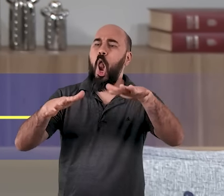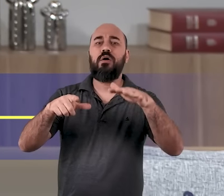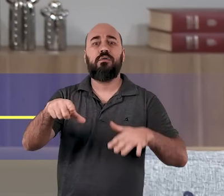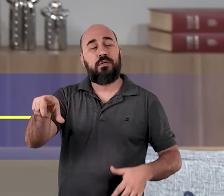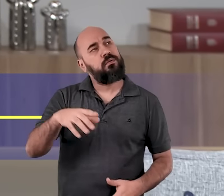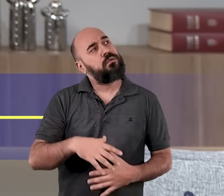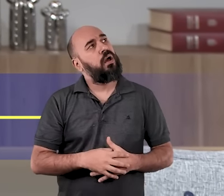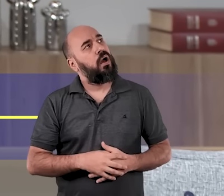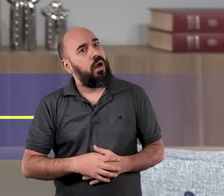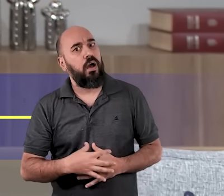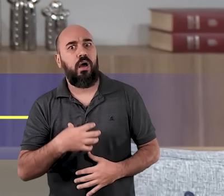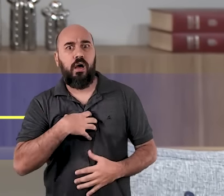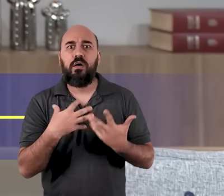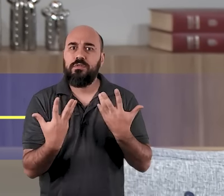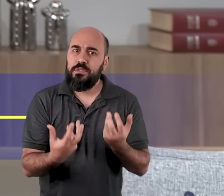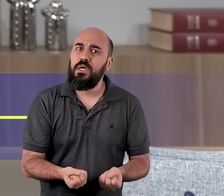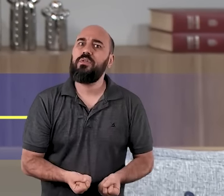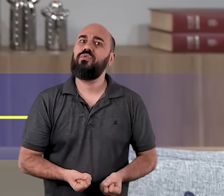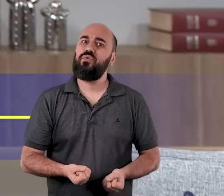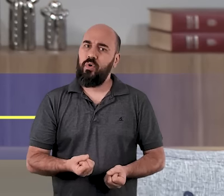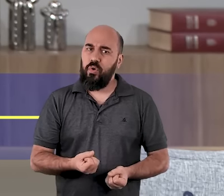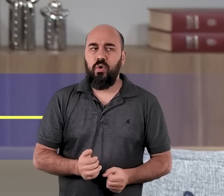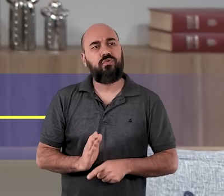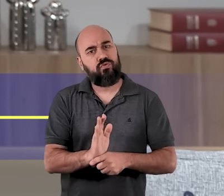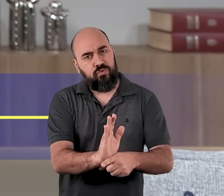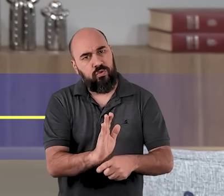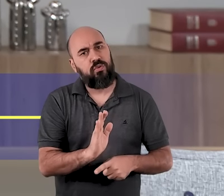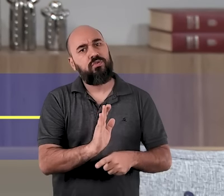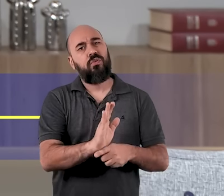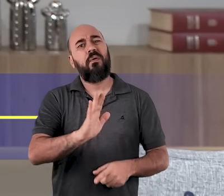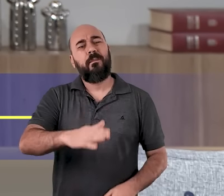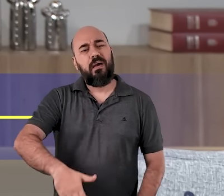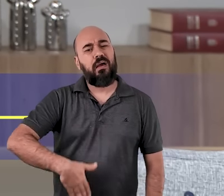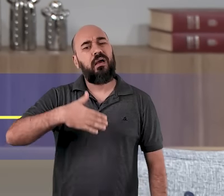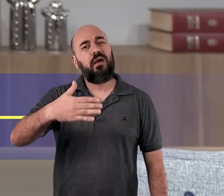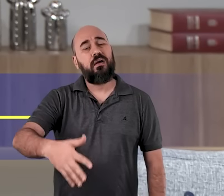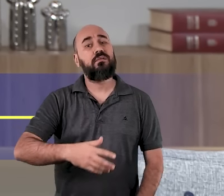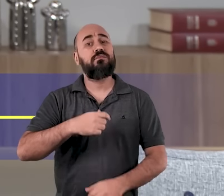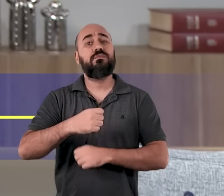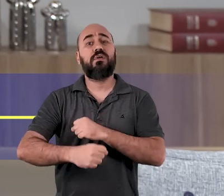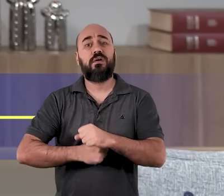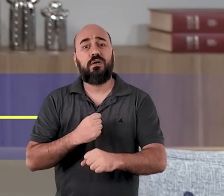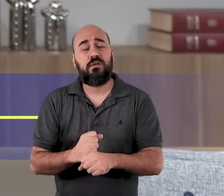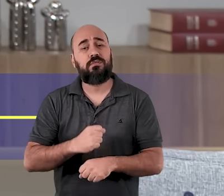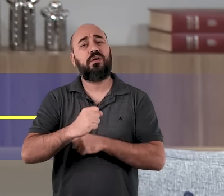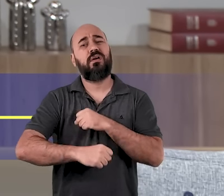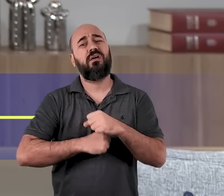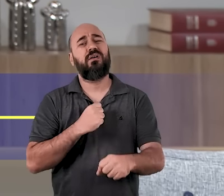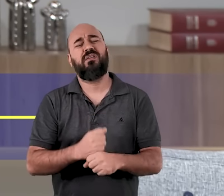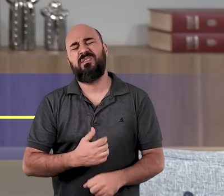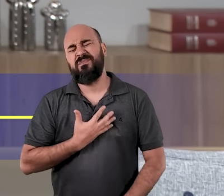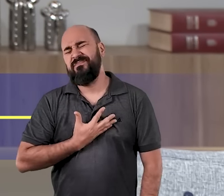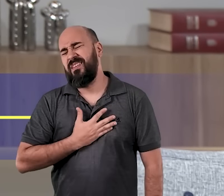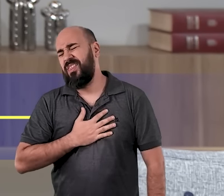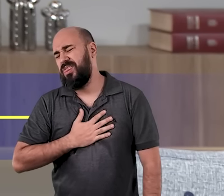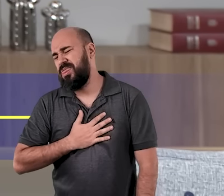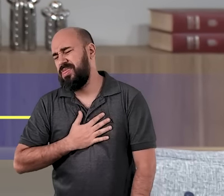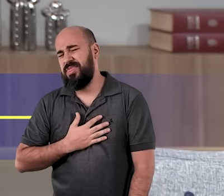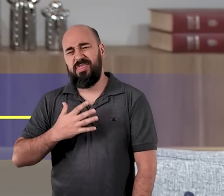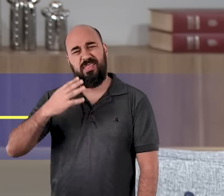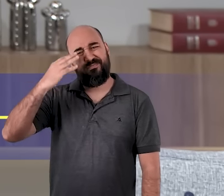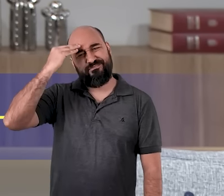se sensibilizaram diante da pregação de Noé. Porém, na medida em que o tempo foi passando, eles foram resistindo